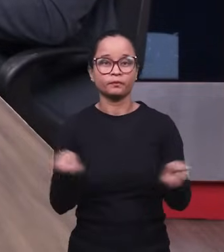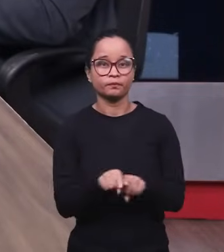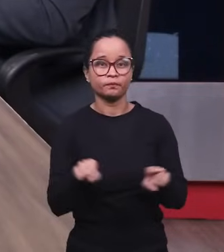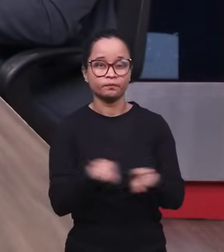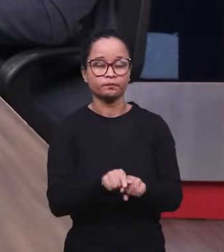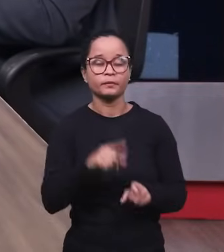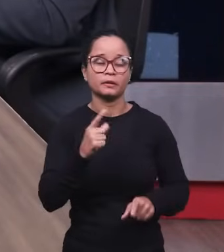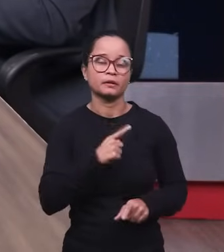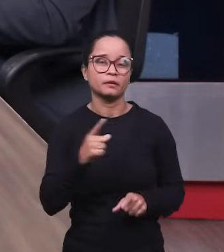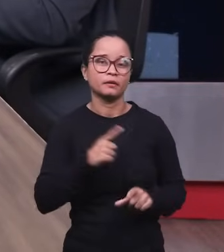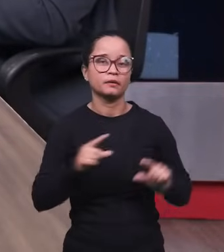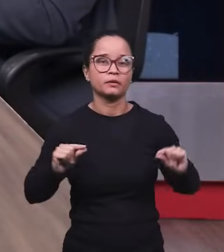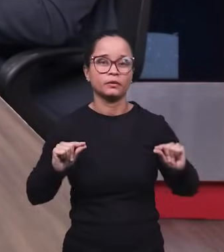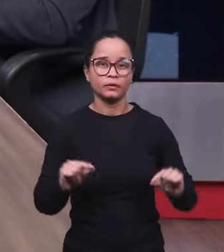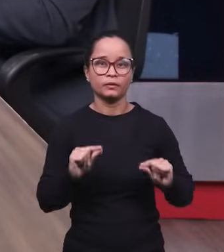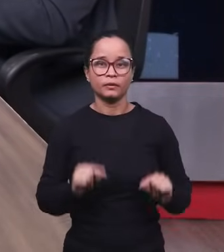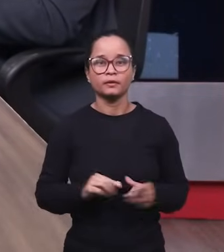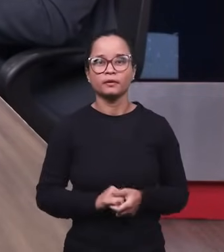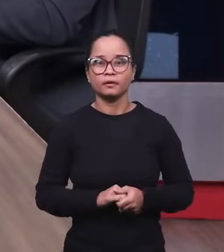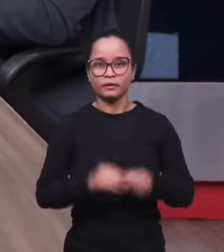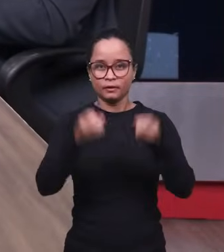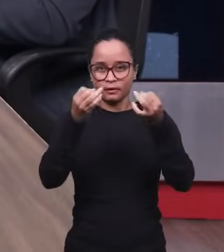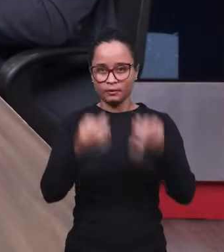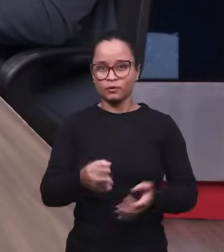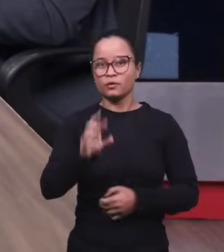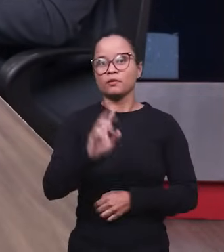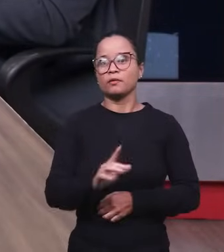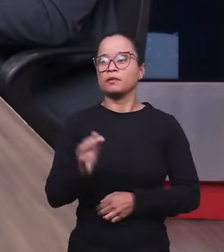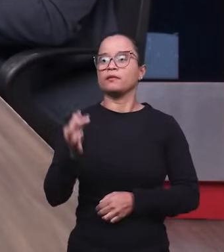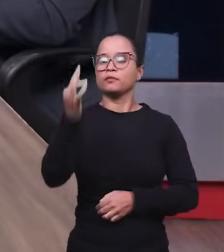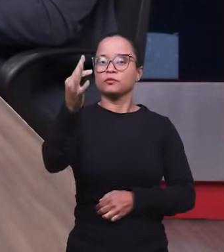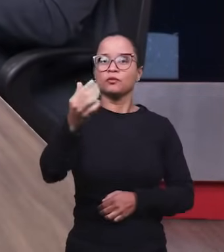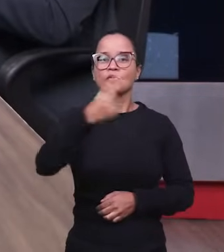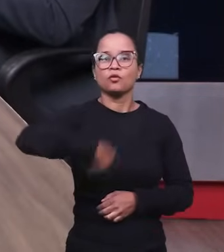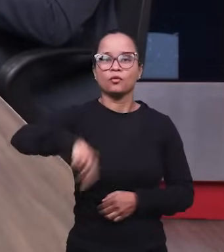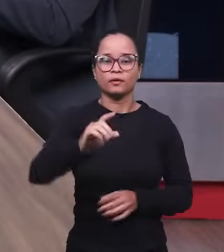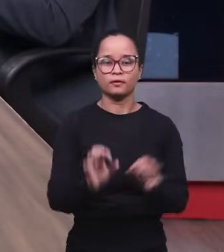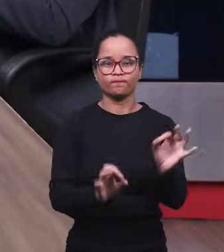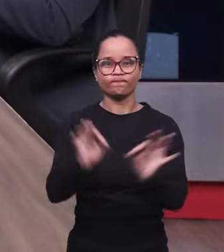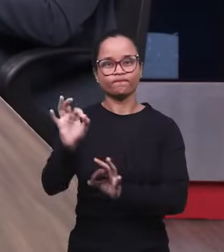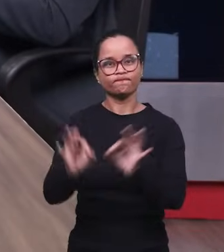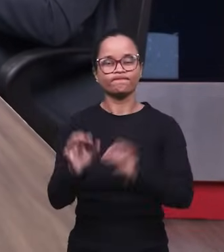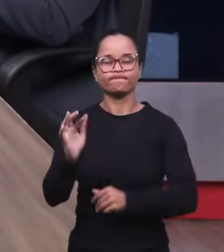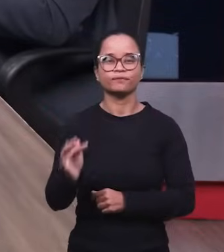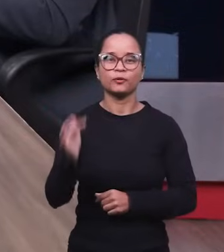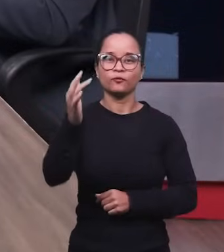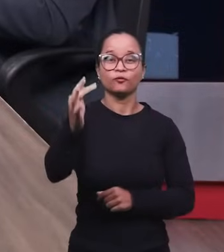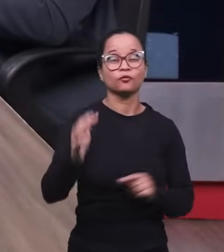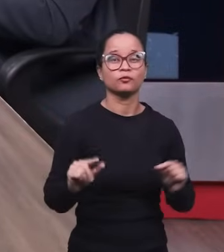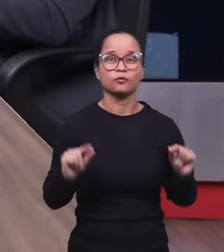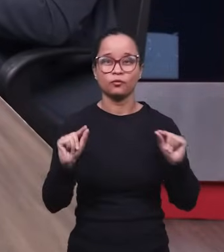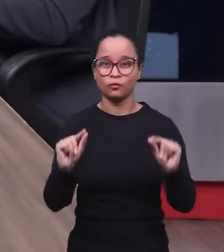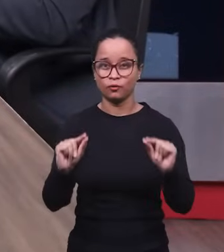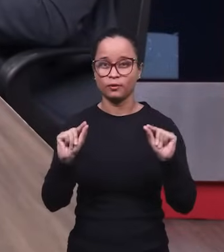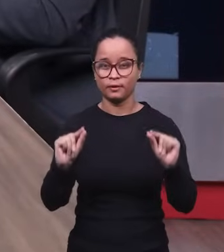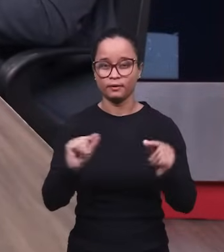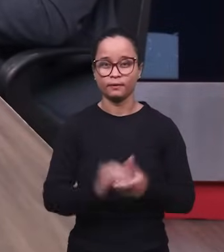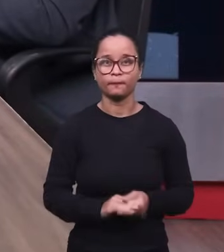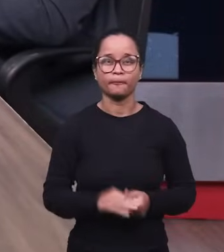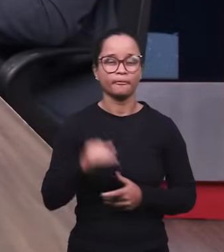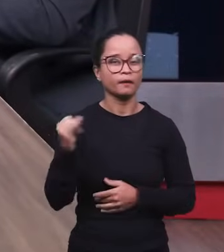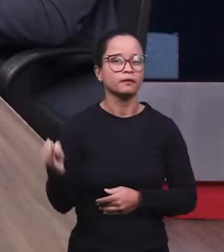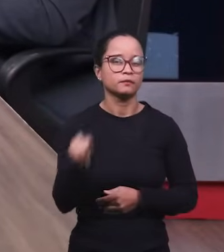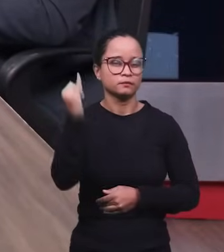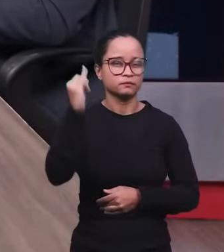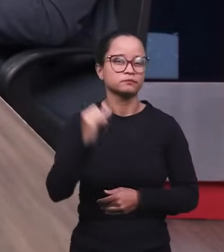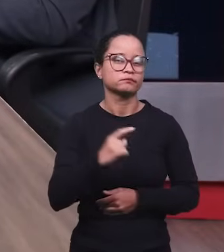mas temos também aí aquilo que diz respeito ao futuro. O que nós temos planejado para o futuro? Isso é